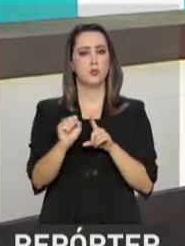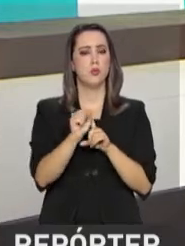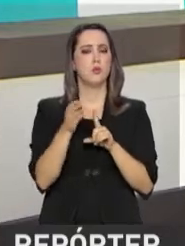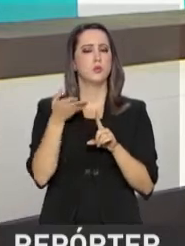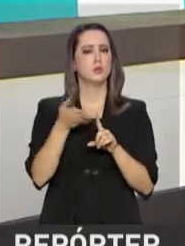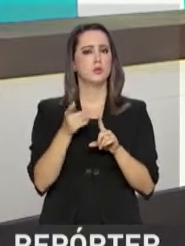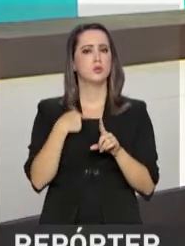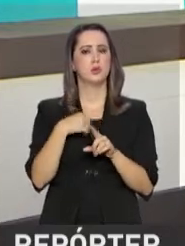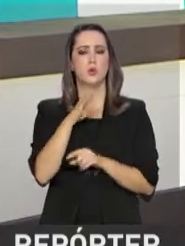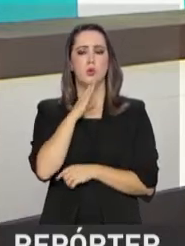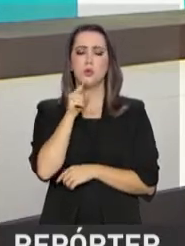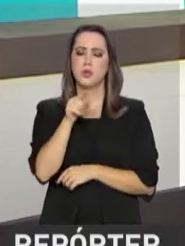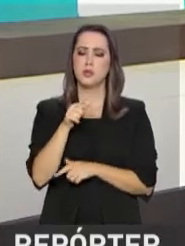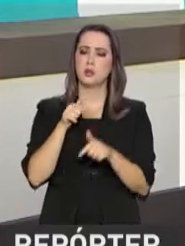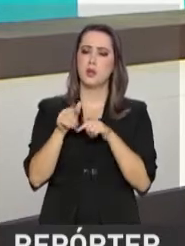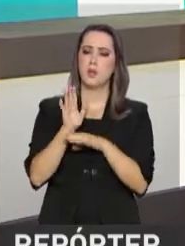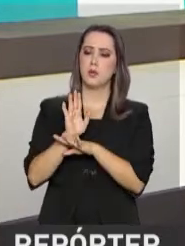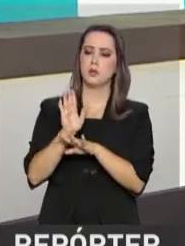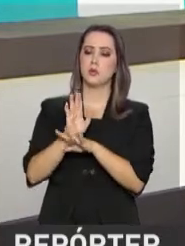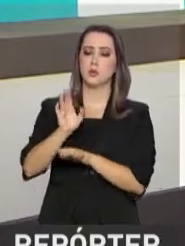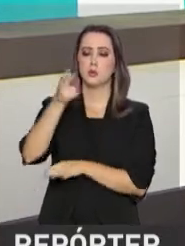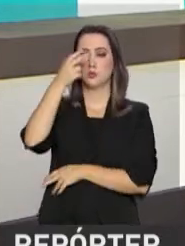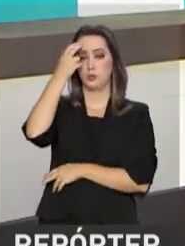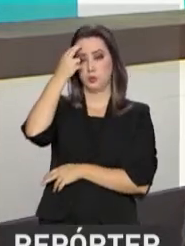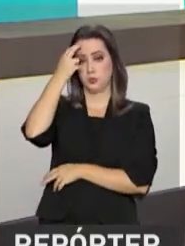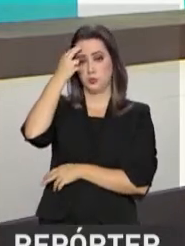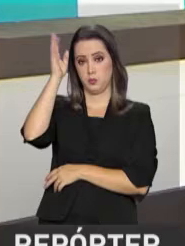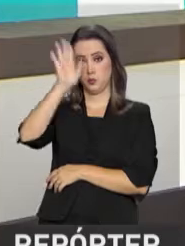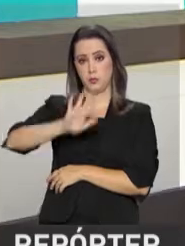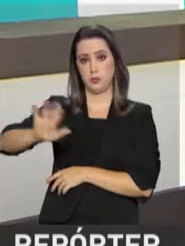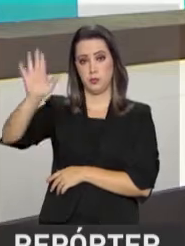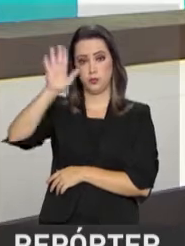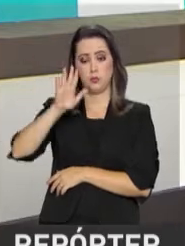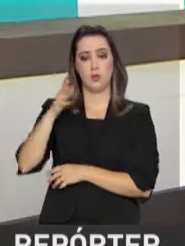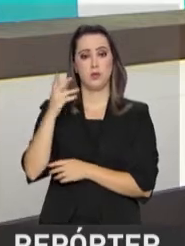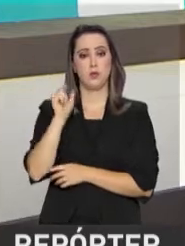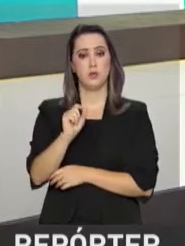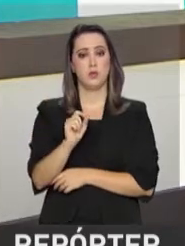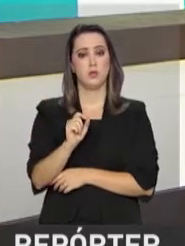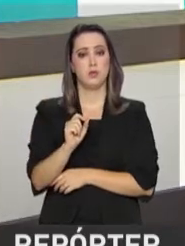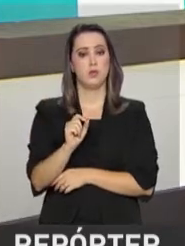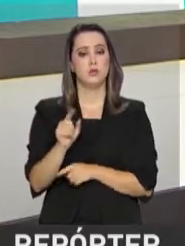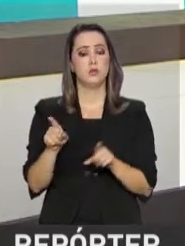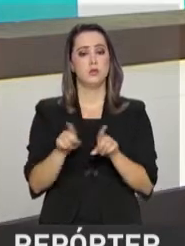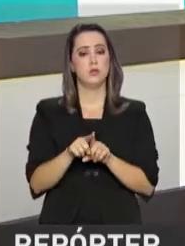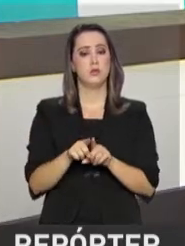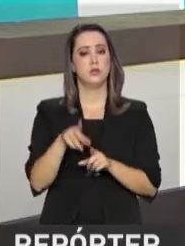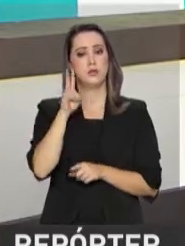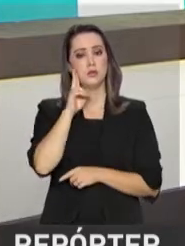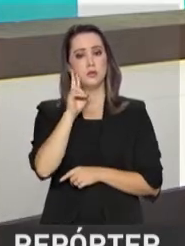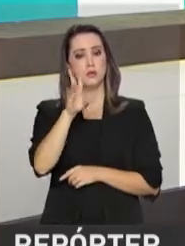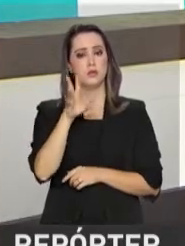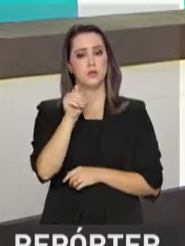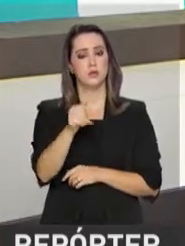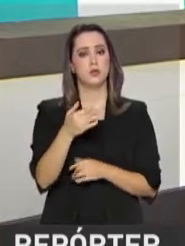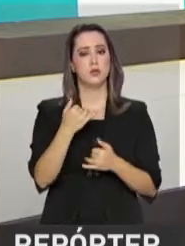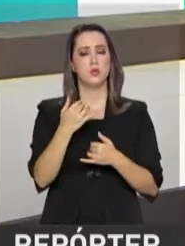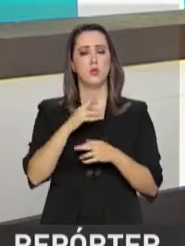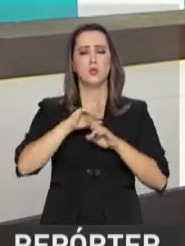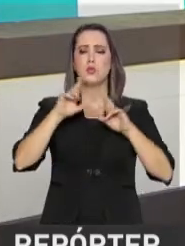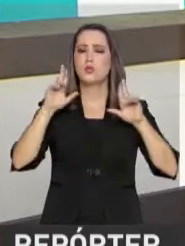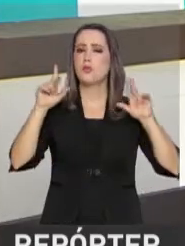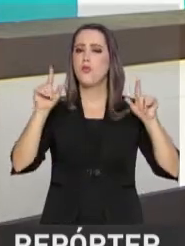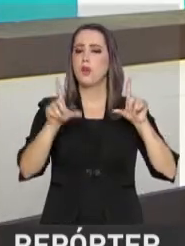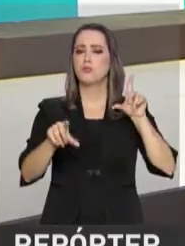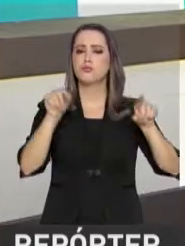reconhecimento pelas contribuições para a cultura nacional segundo o ministério da cultura também leva em conta e toda a diversidade a